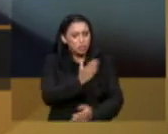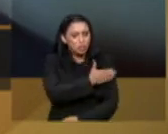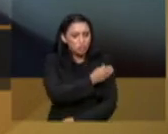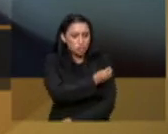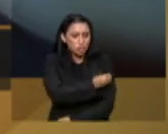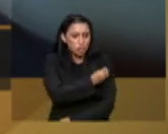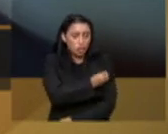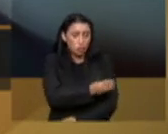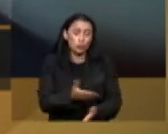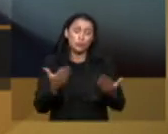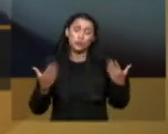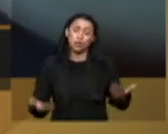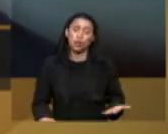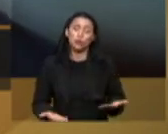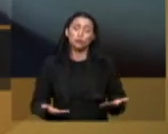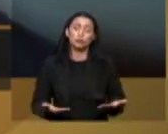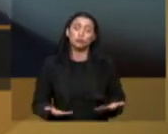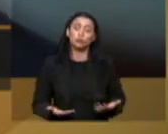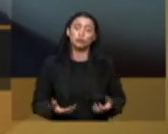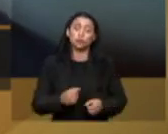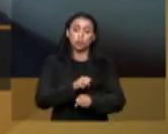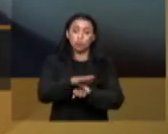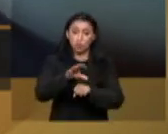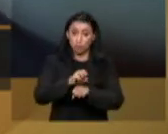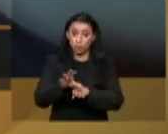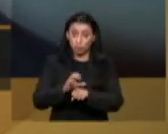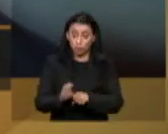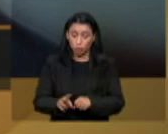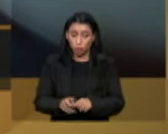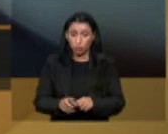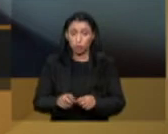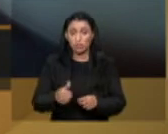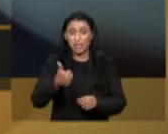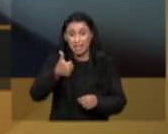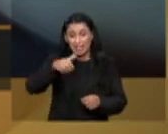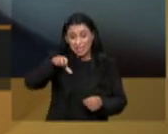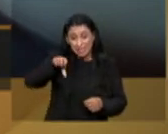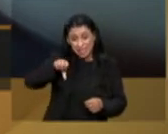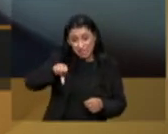distribuidores estão sujeitos às alíquotas específicas de